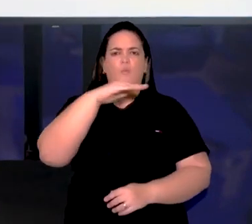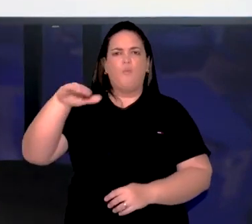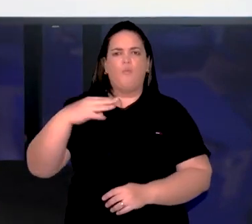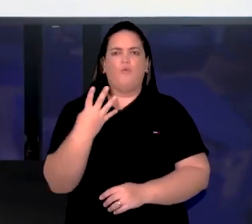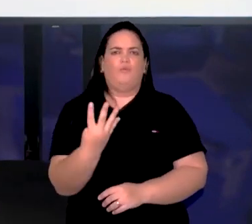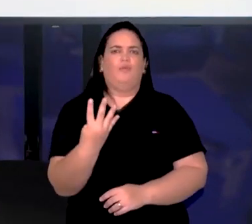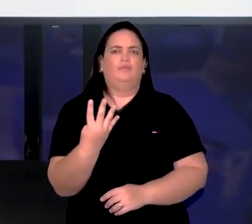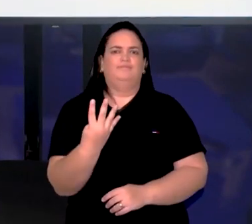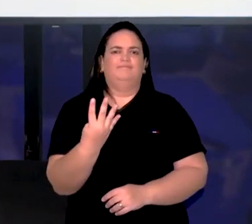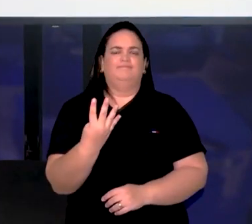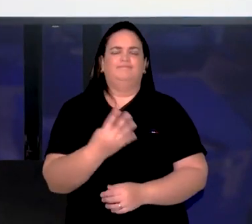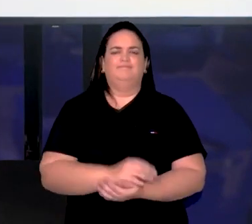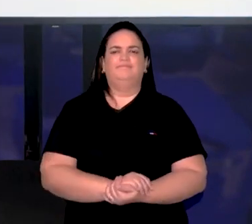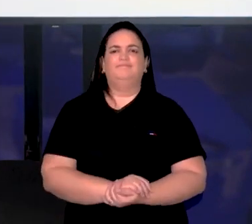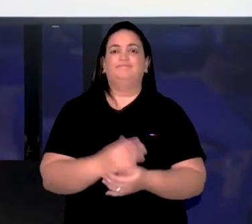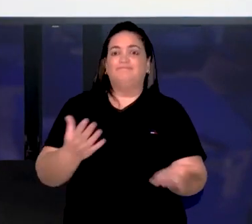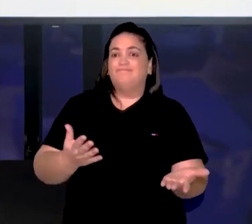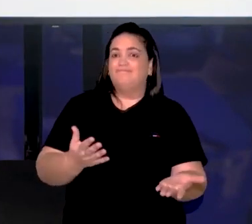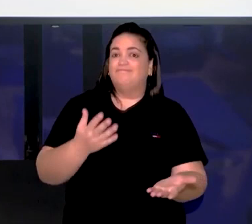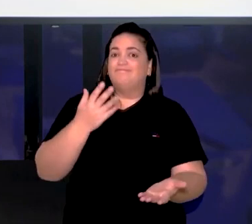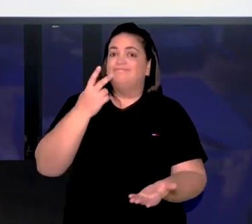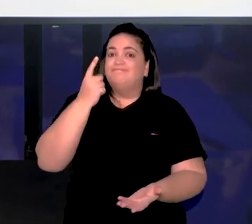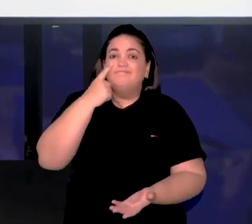sugeridas, né? Então, vejam só.